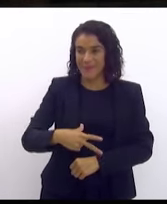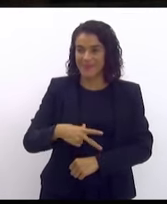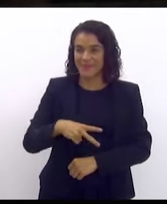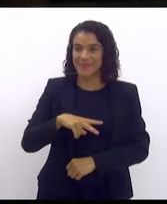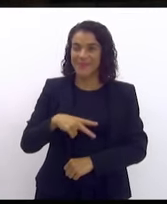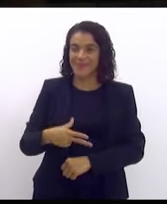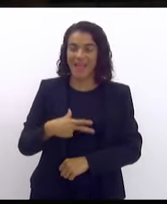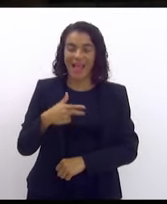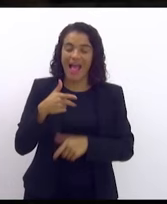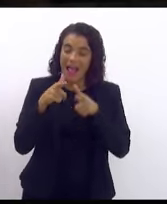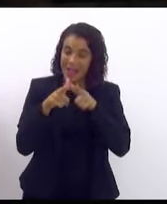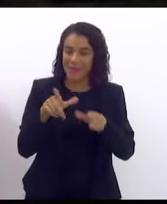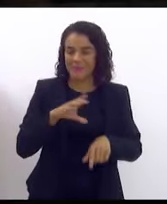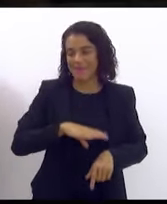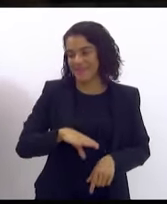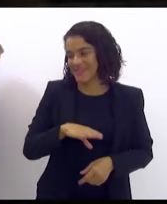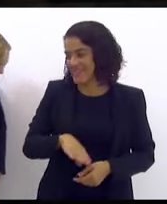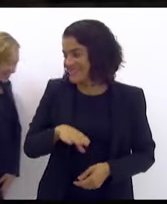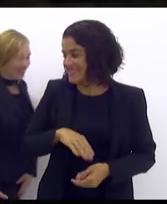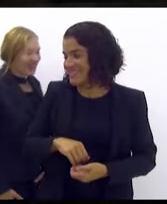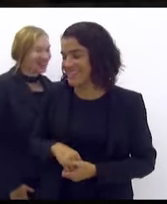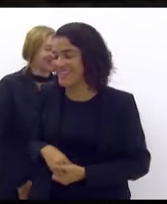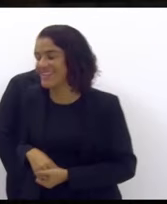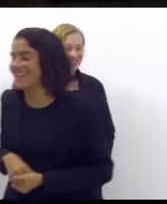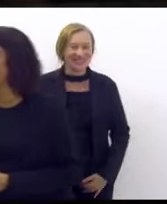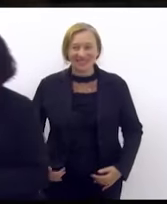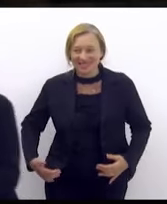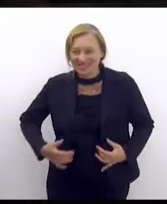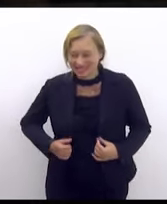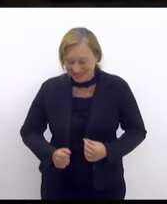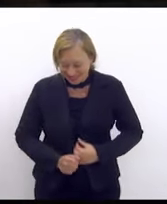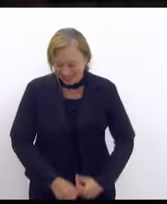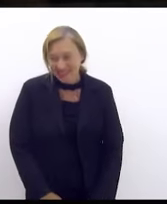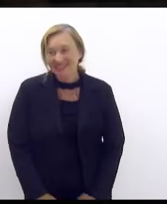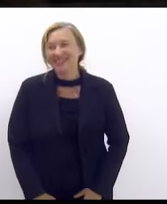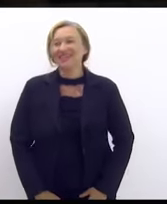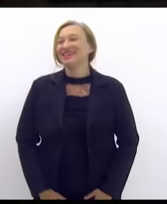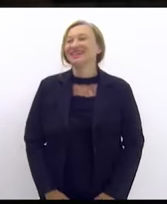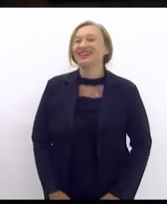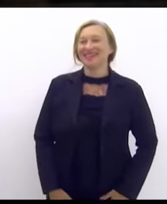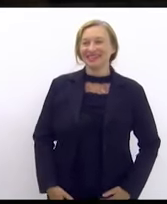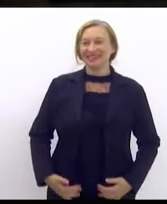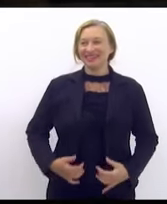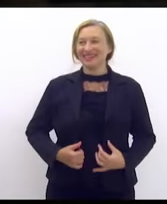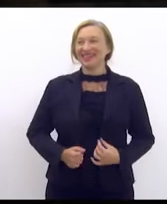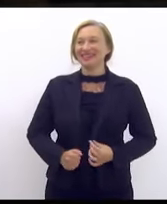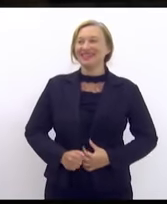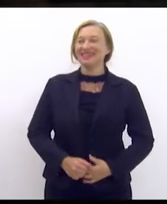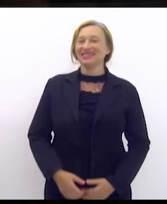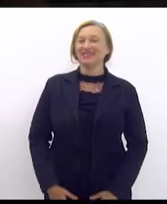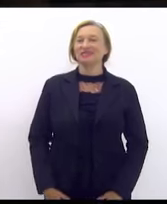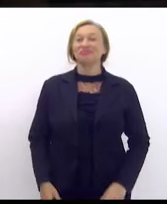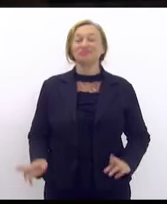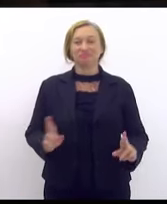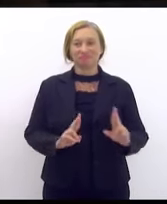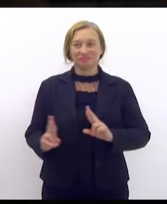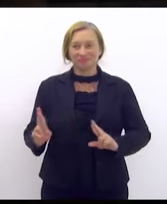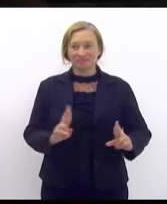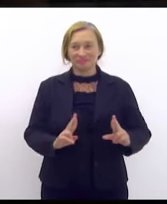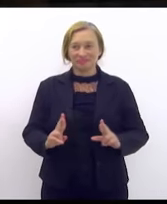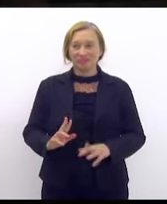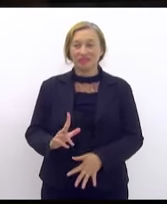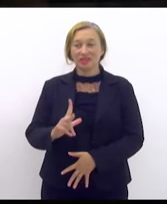fala a língua portuguesa com as diferenças locais que temos que ter em relação a